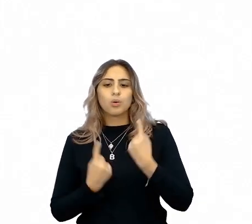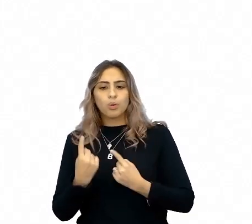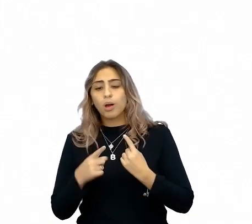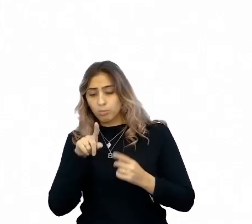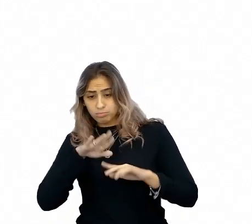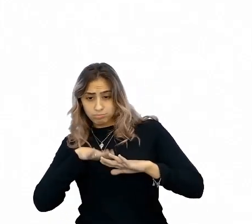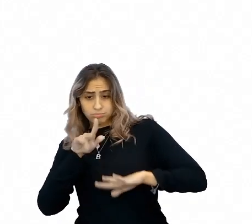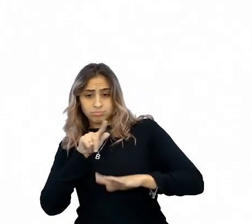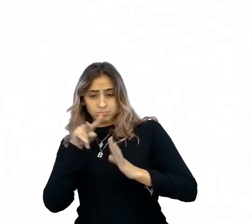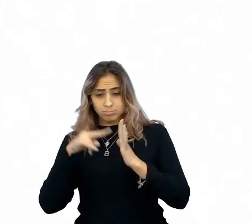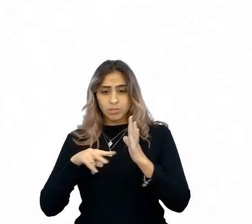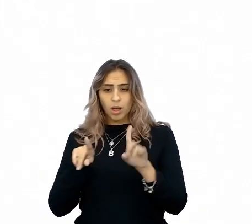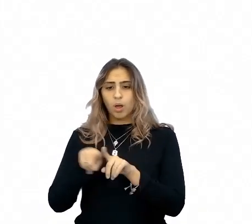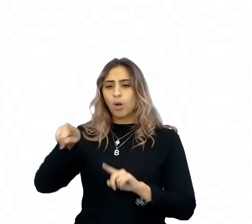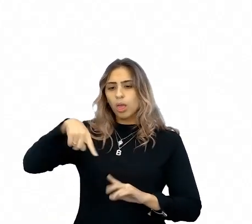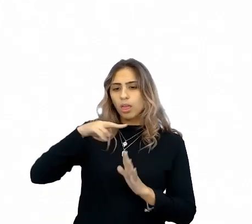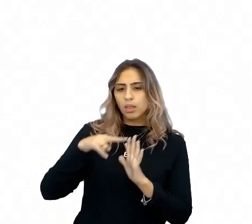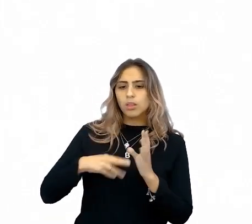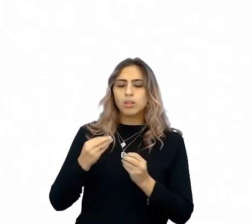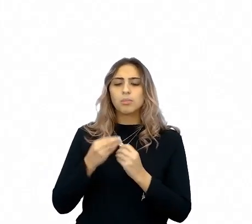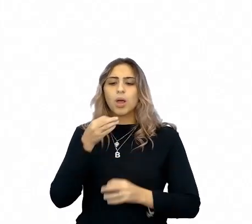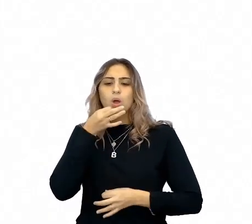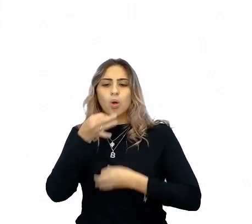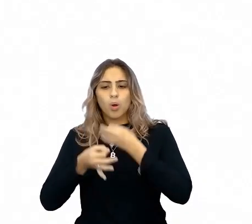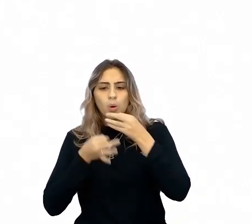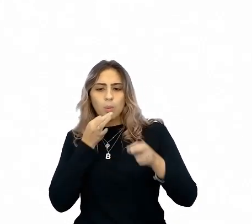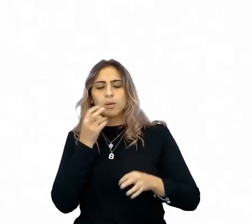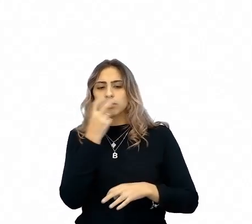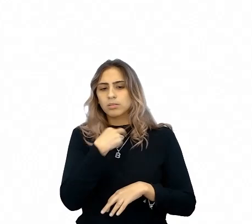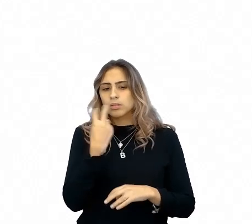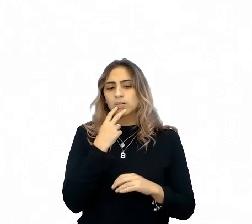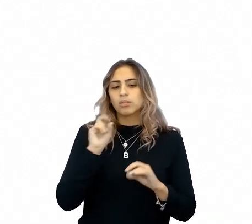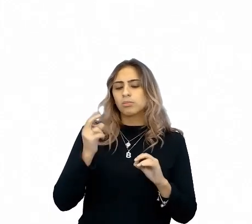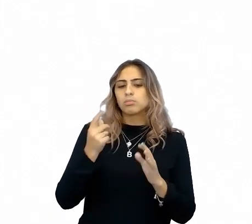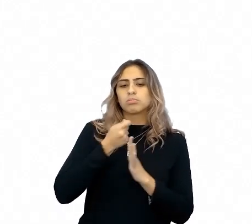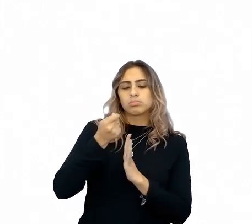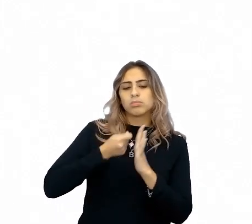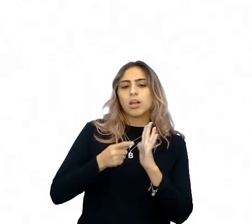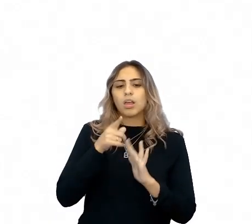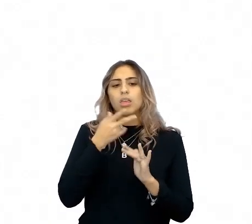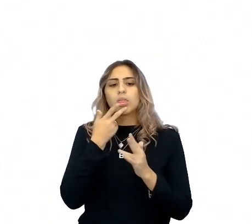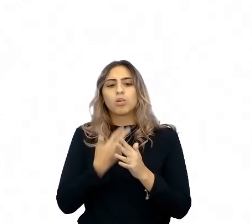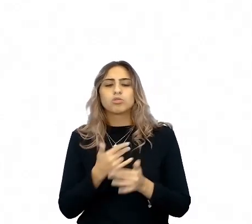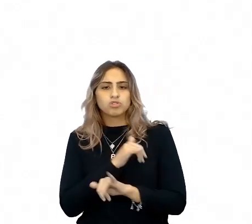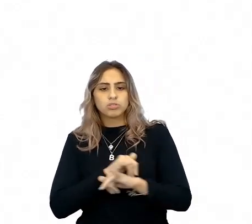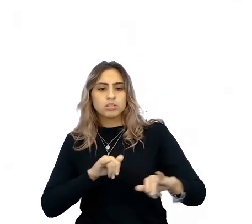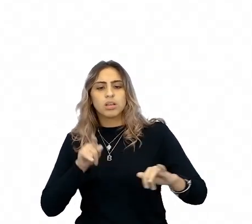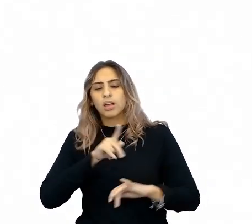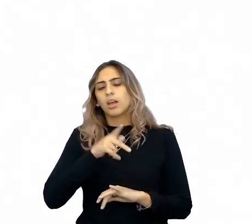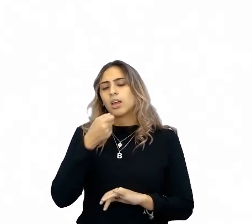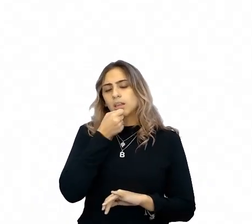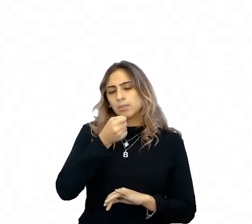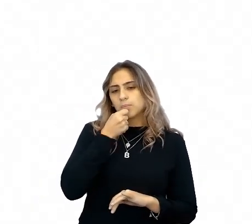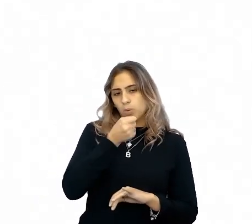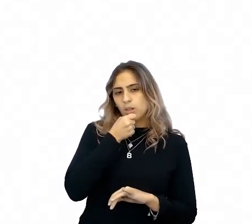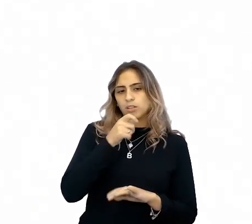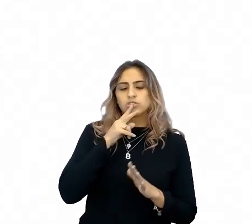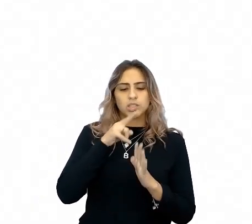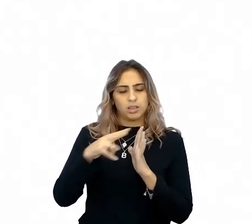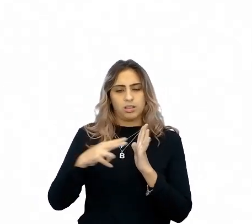de ler, os leitores comentam oralmente ou por escritos as notícias e as reportagens